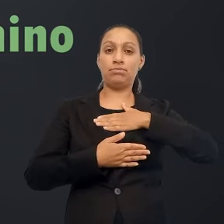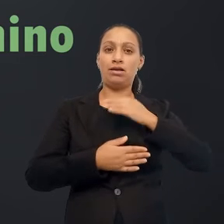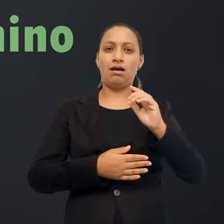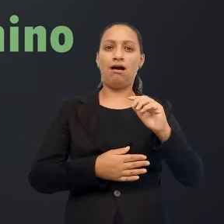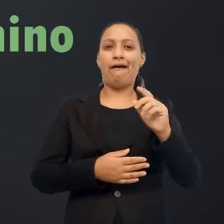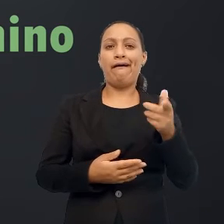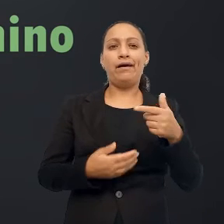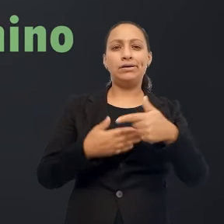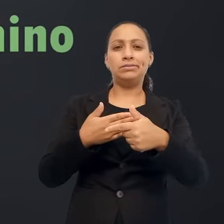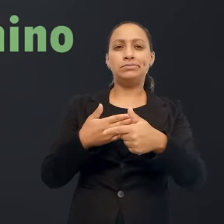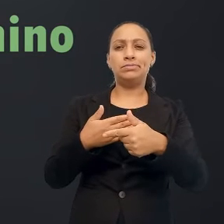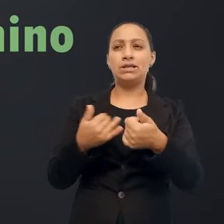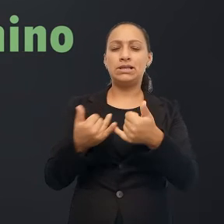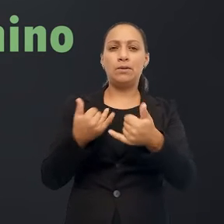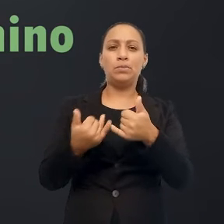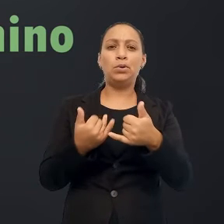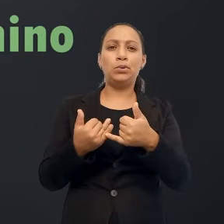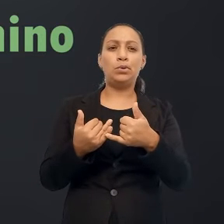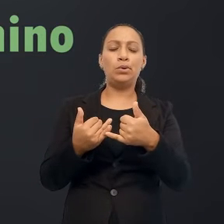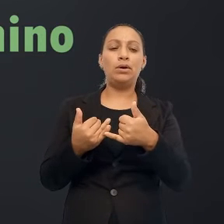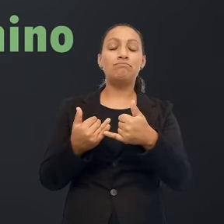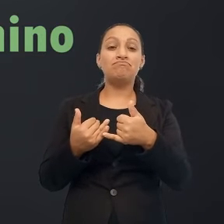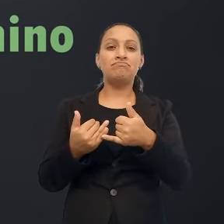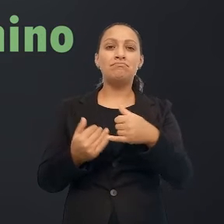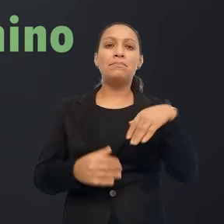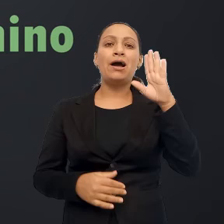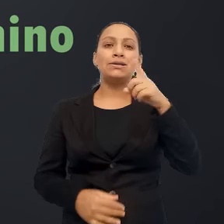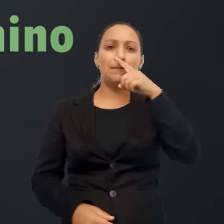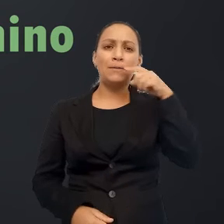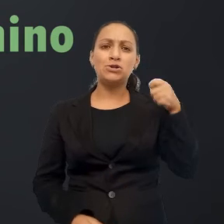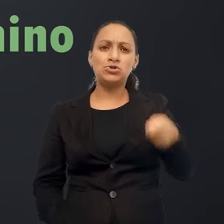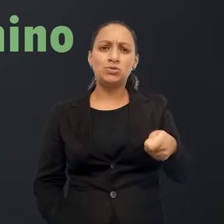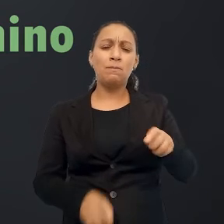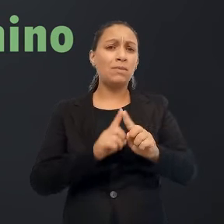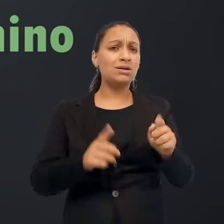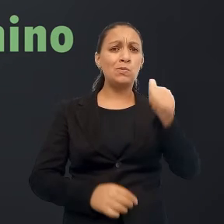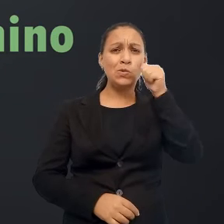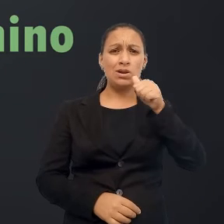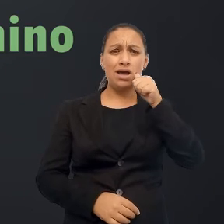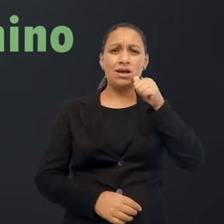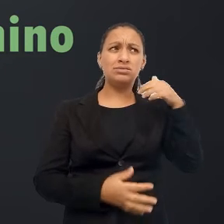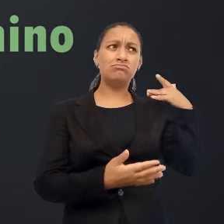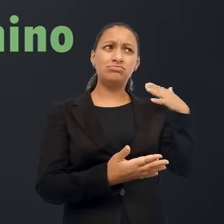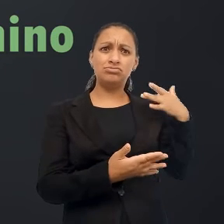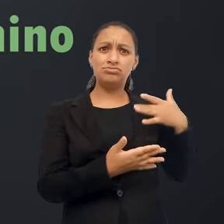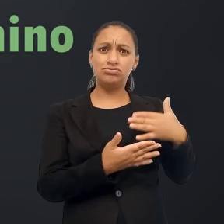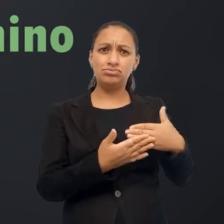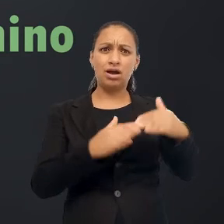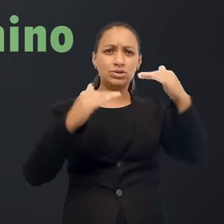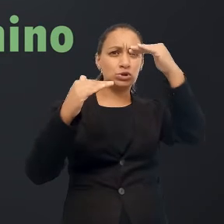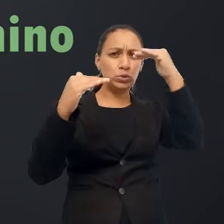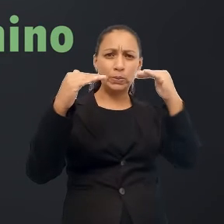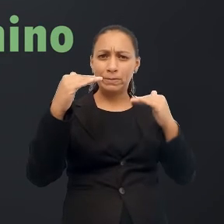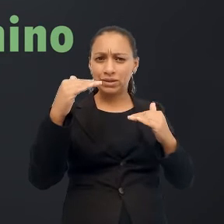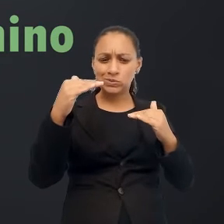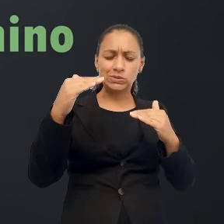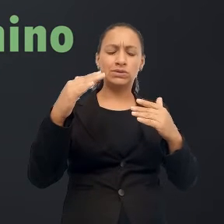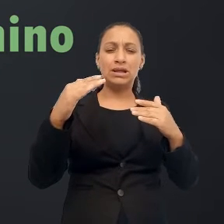modelo mais machista, mas as próprias mulheres submetidas a esse longo, né, esse processo